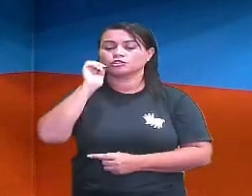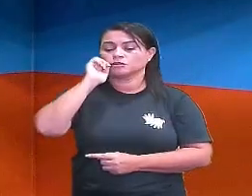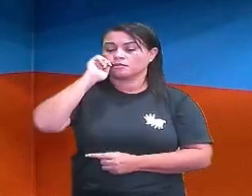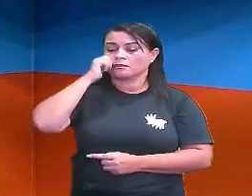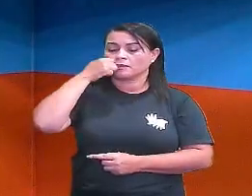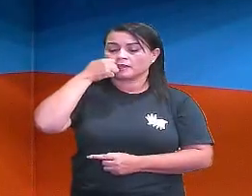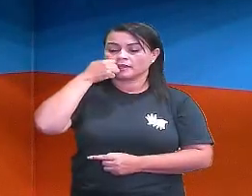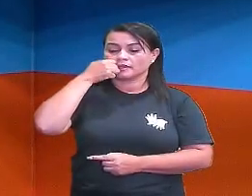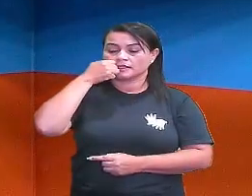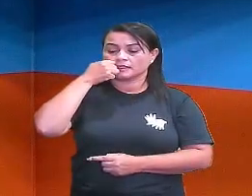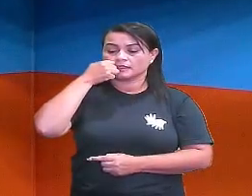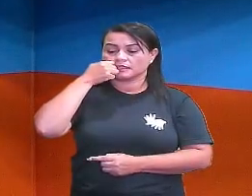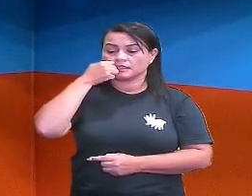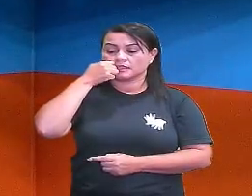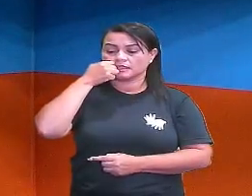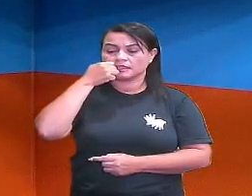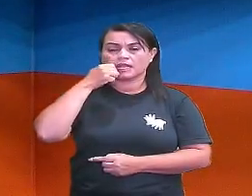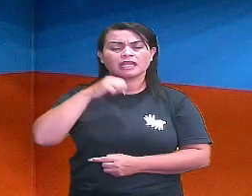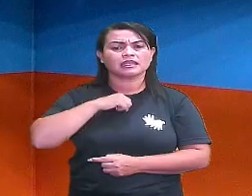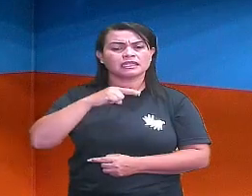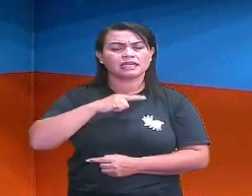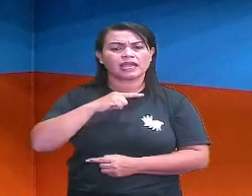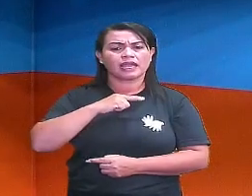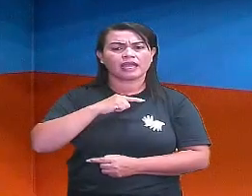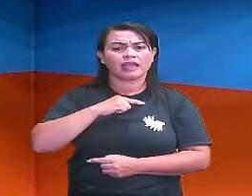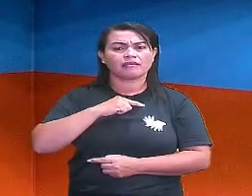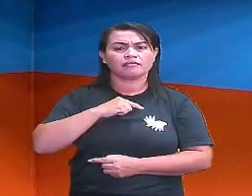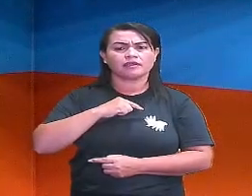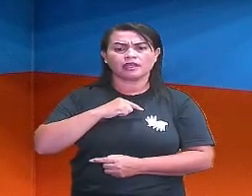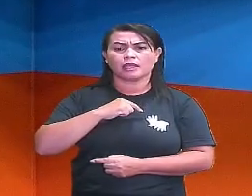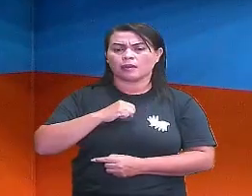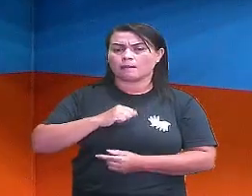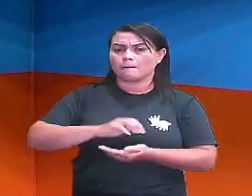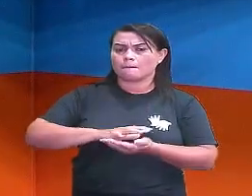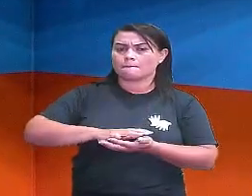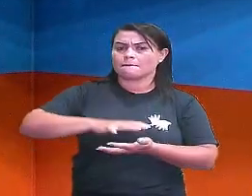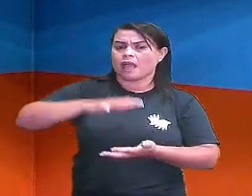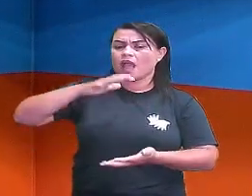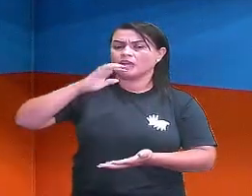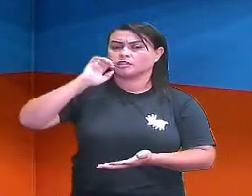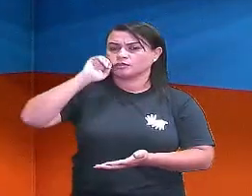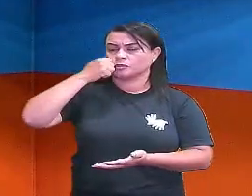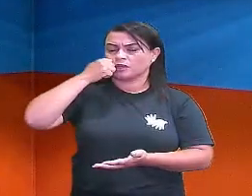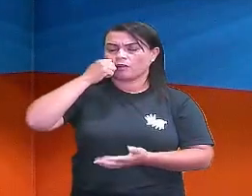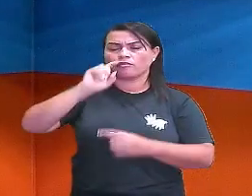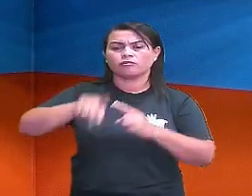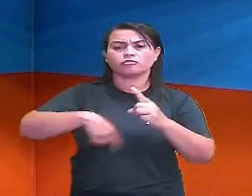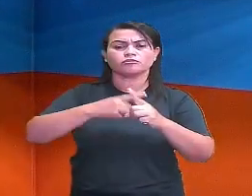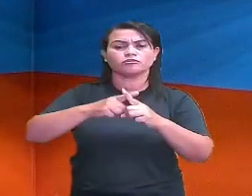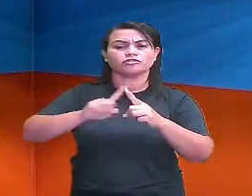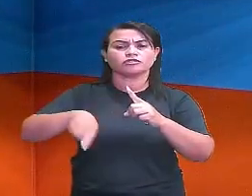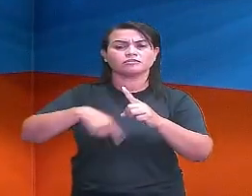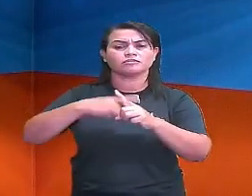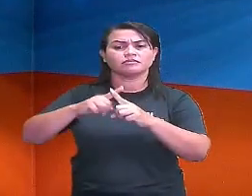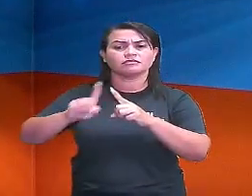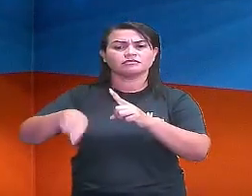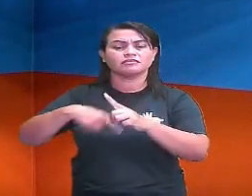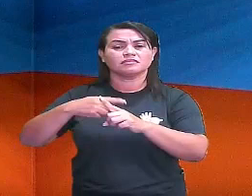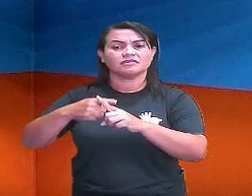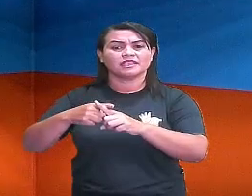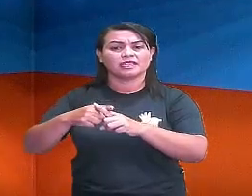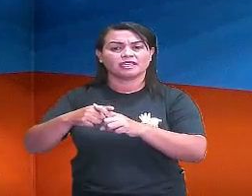Tá? Então, aumentou a quantidade de pães, eu vou multiplicando pela quantidade